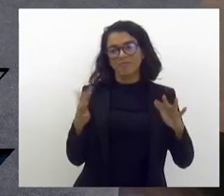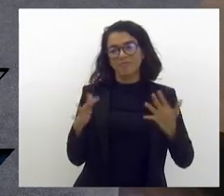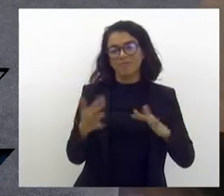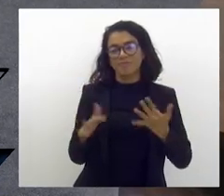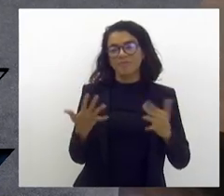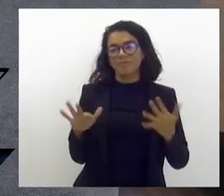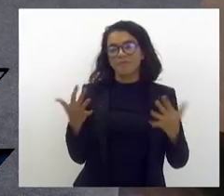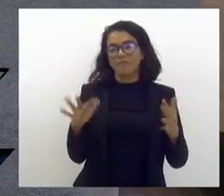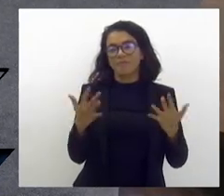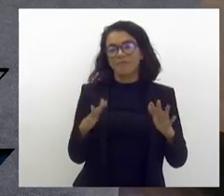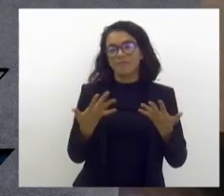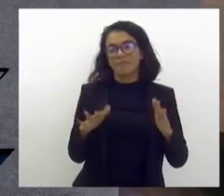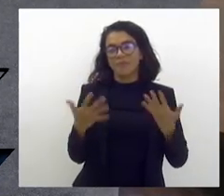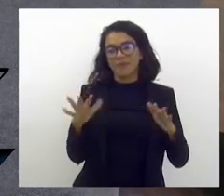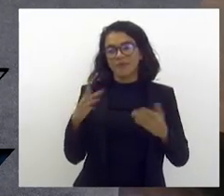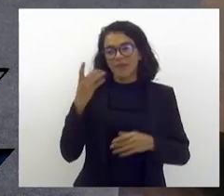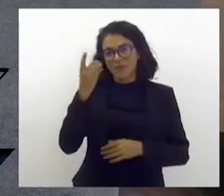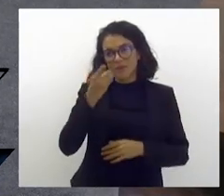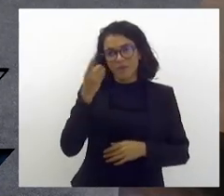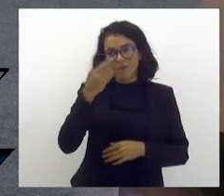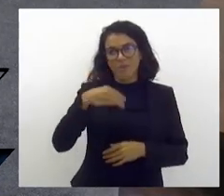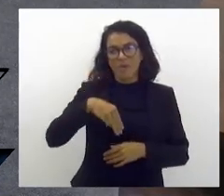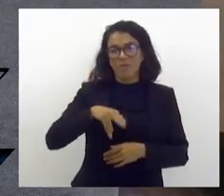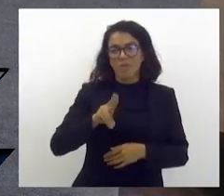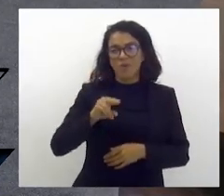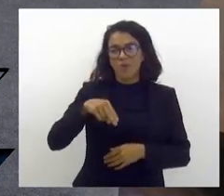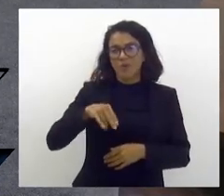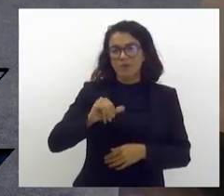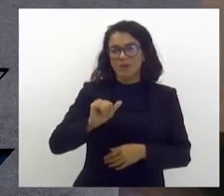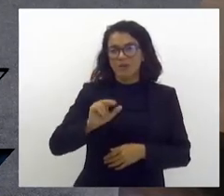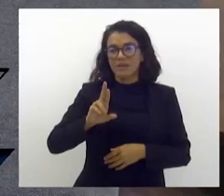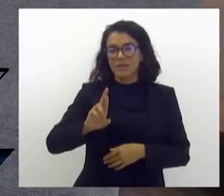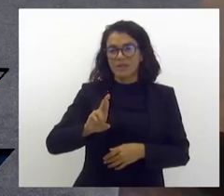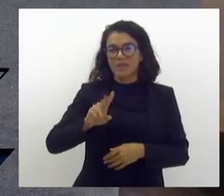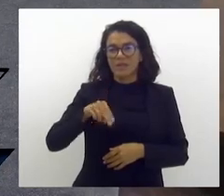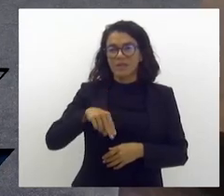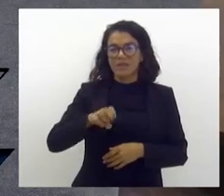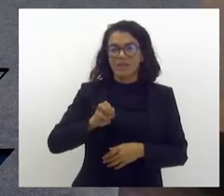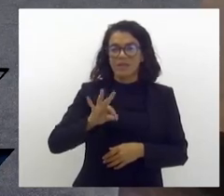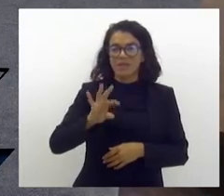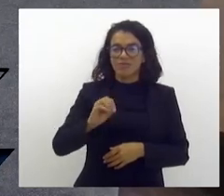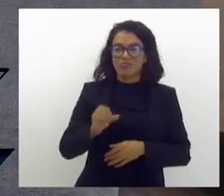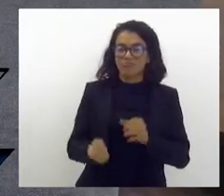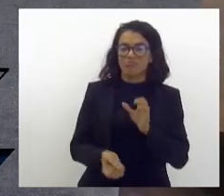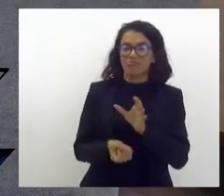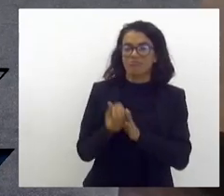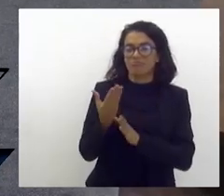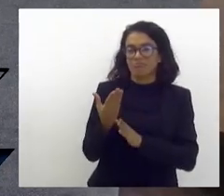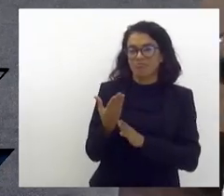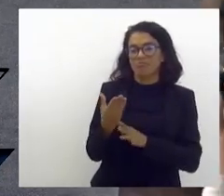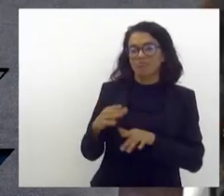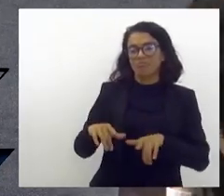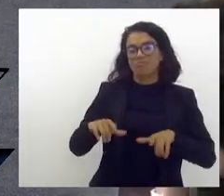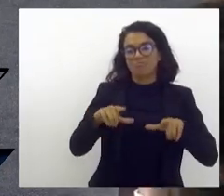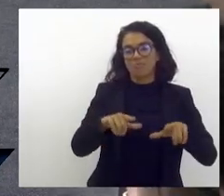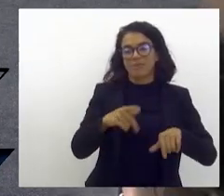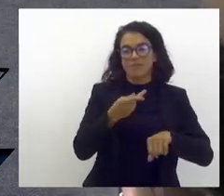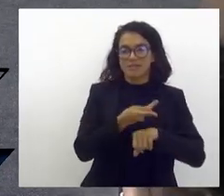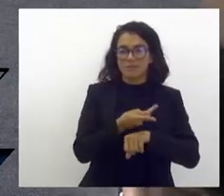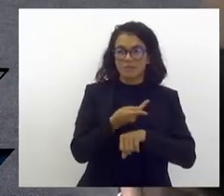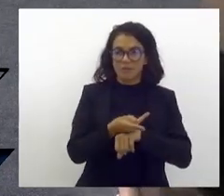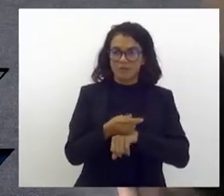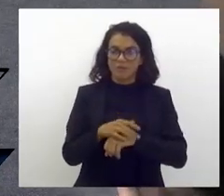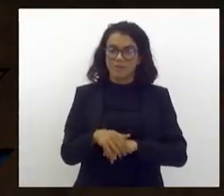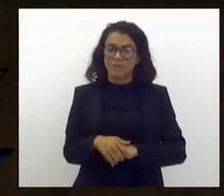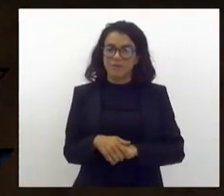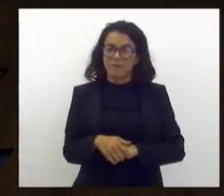parabenizar também a proposição do deputado Munir Neto, junto com a Vossa Excelência, da criação desse prêmio.